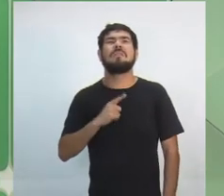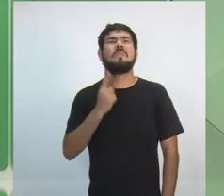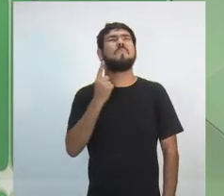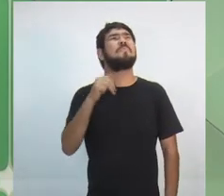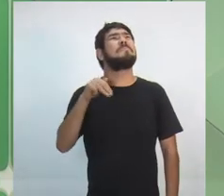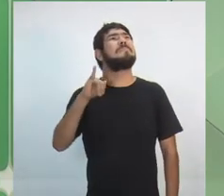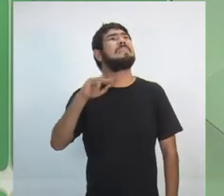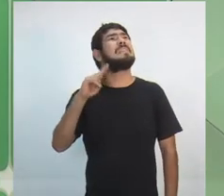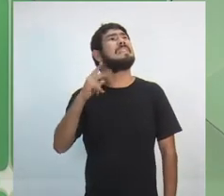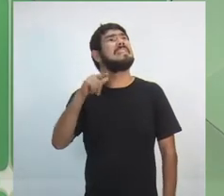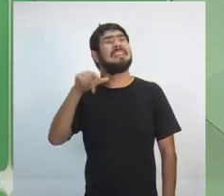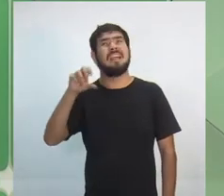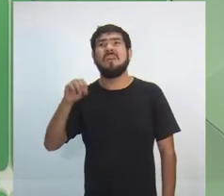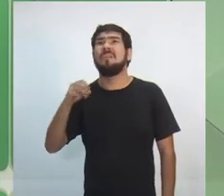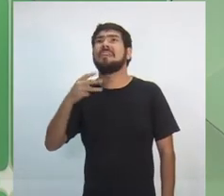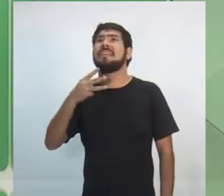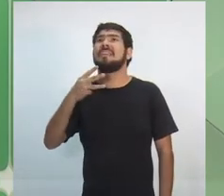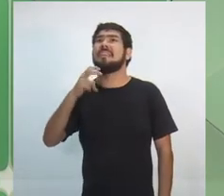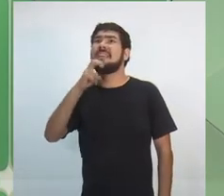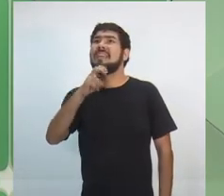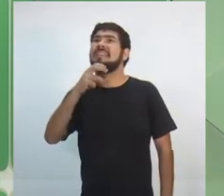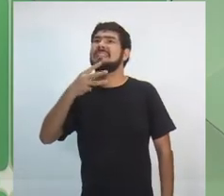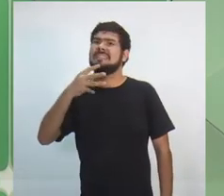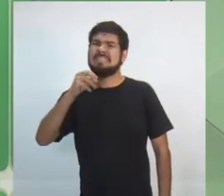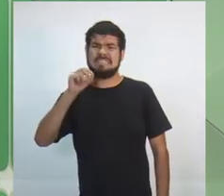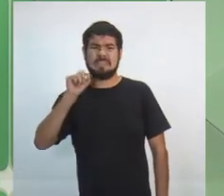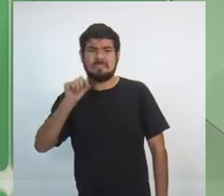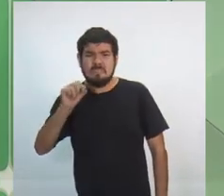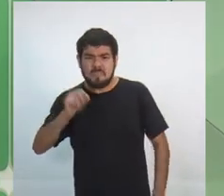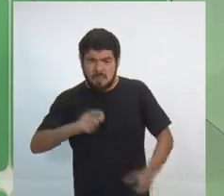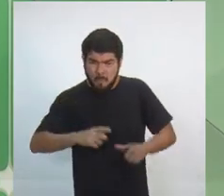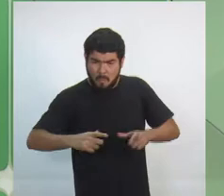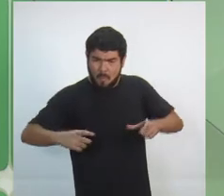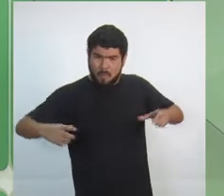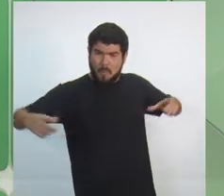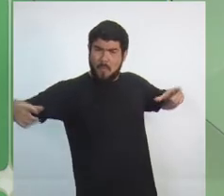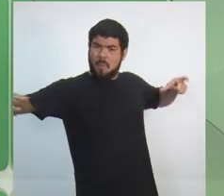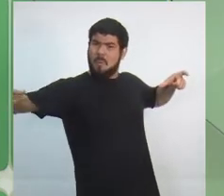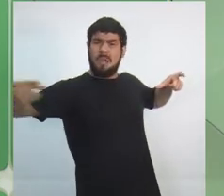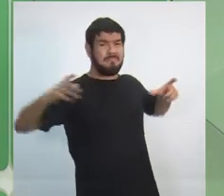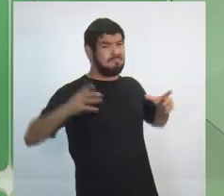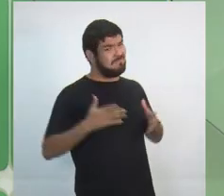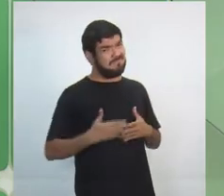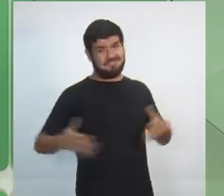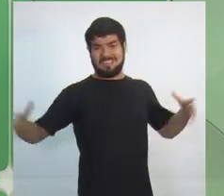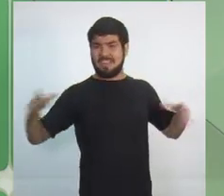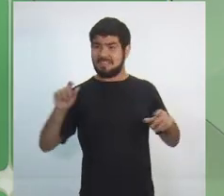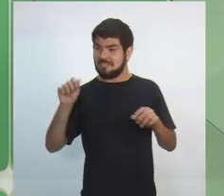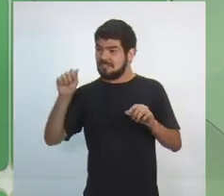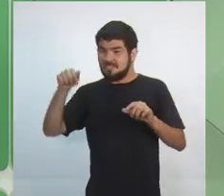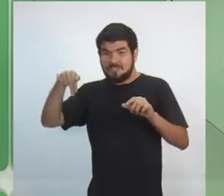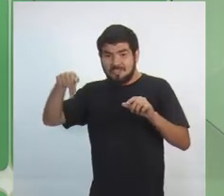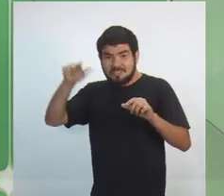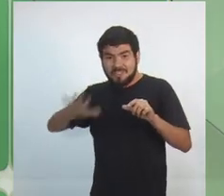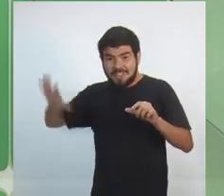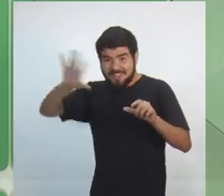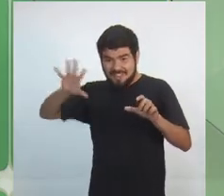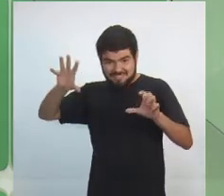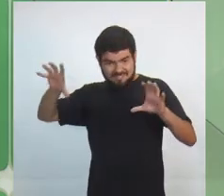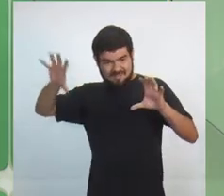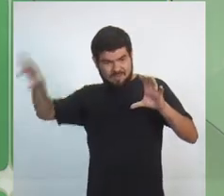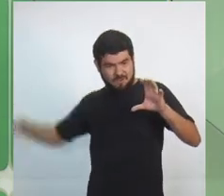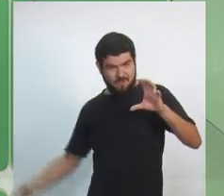quadrados. Cabe os 9 estados do Nordeste e ainda sobra 30.000 quilômetros quadrados. Eu falei, e